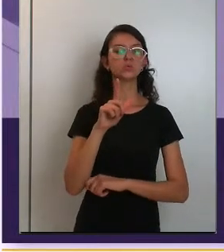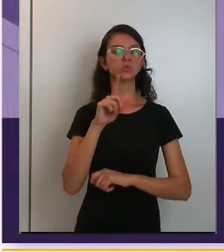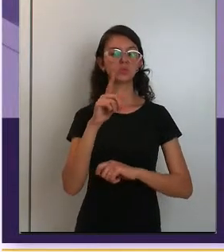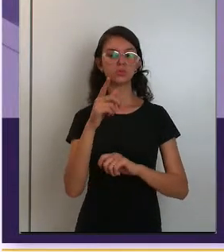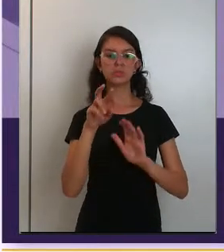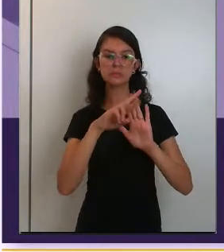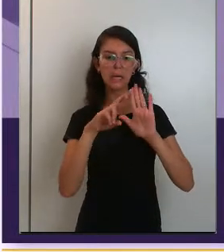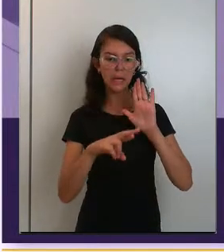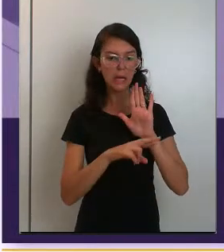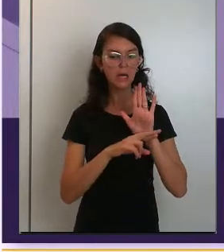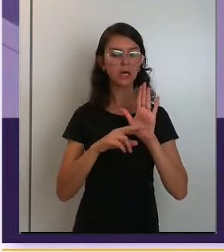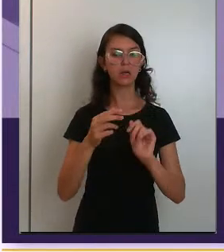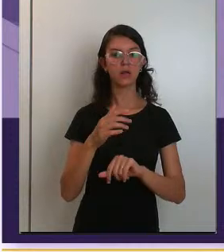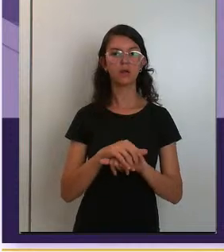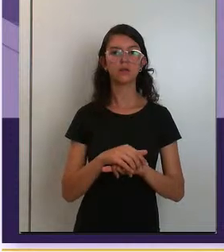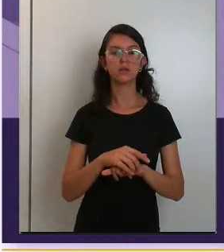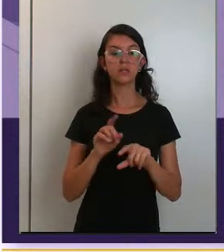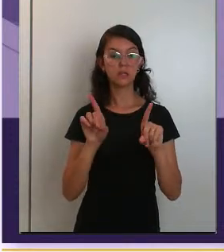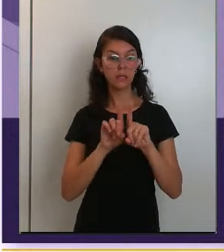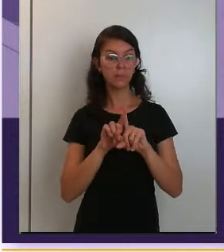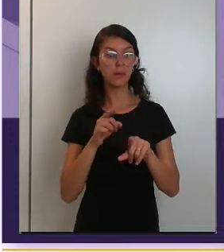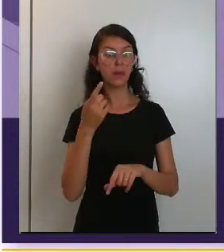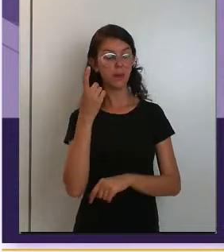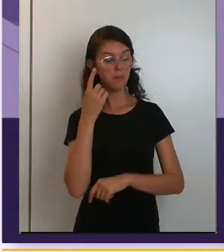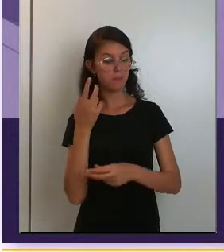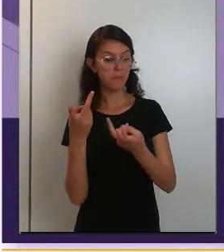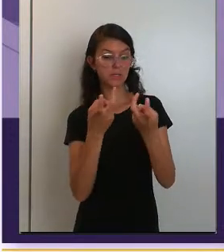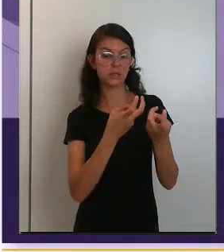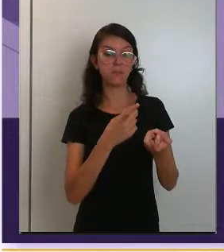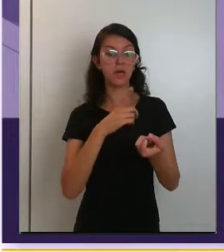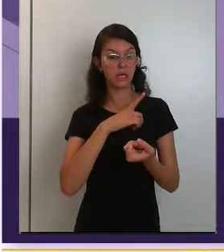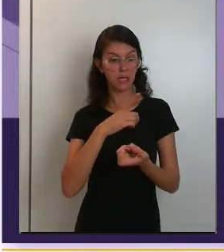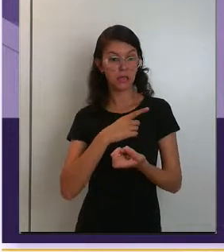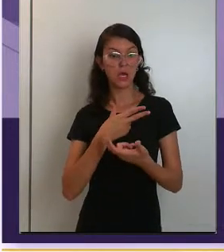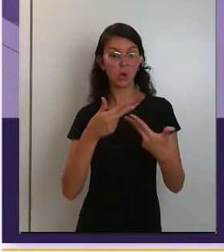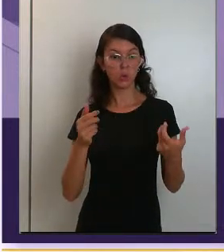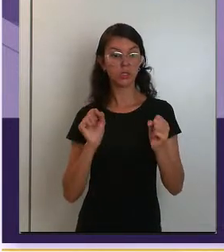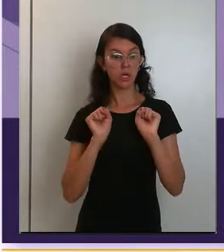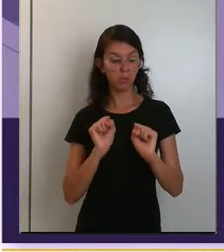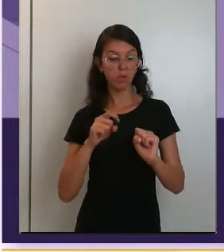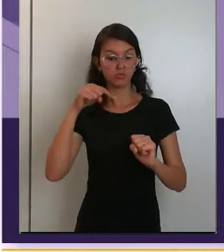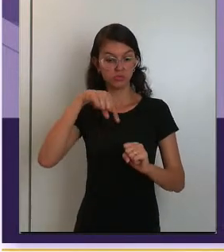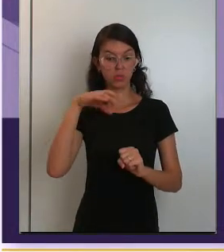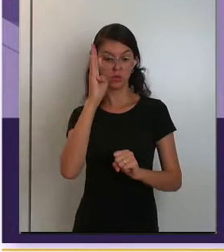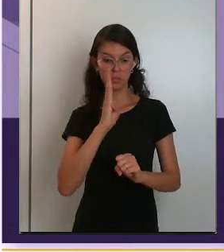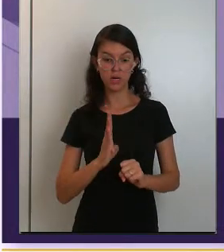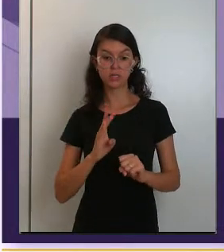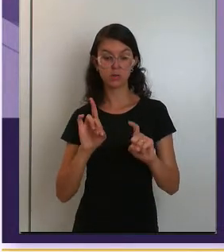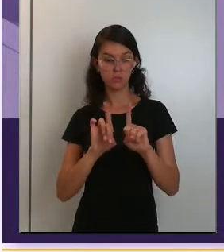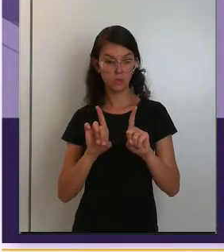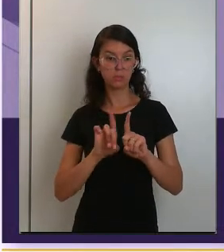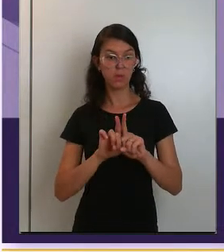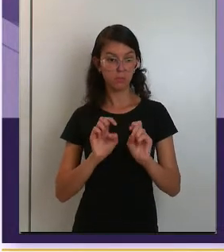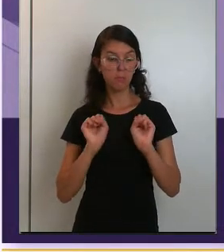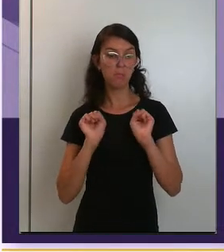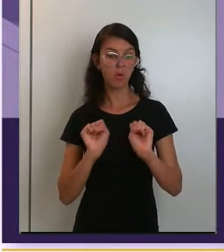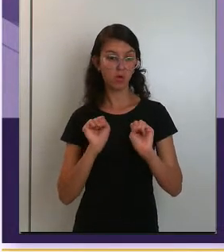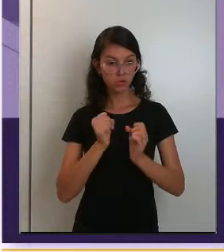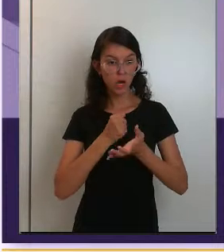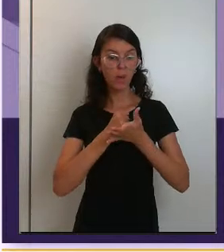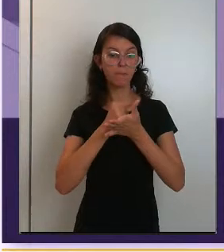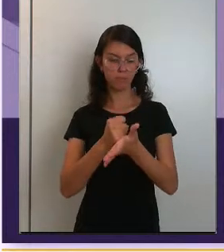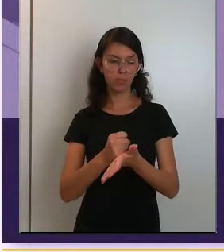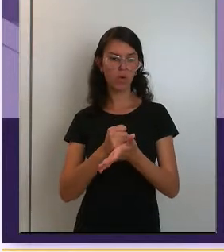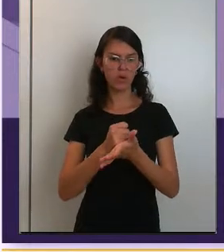nossa realidade. Enfim, enxergar que existem sim medidas que podem ser implementadas no Brasil, que são factíveis e que têm um grande potencial